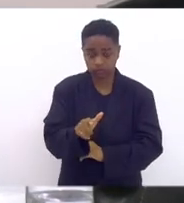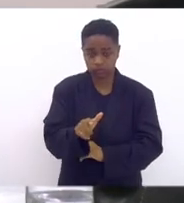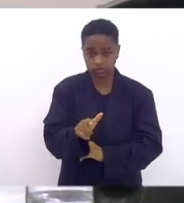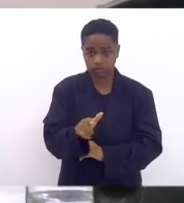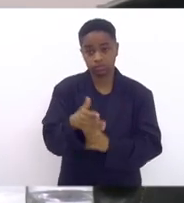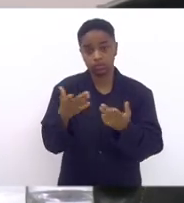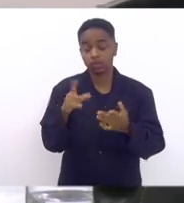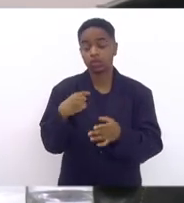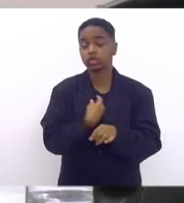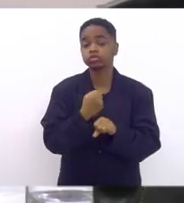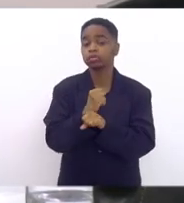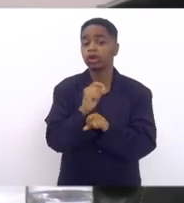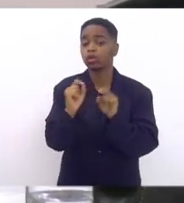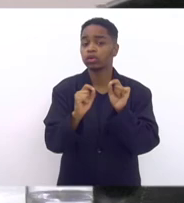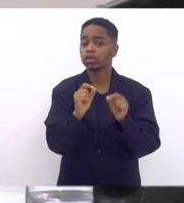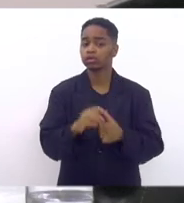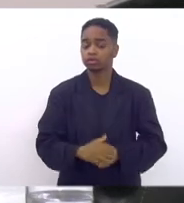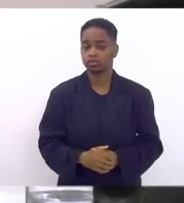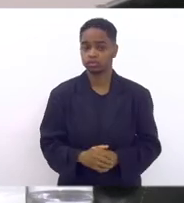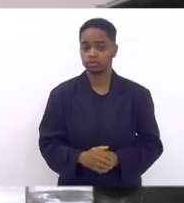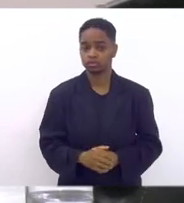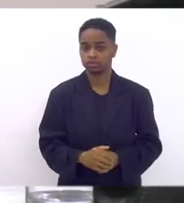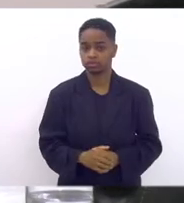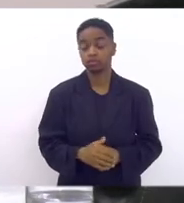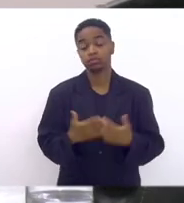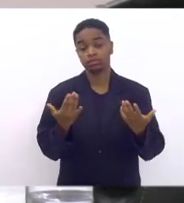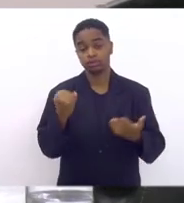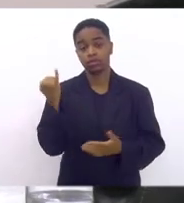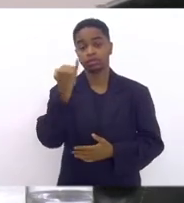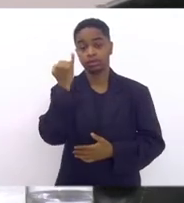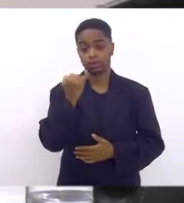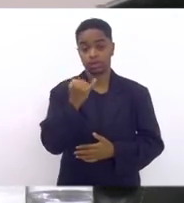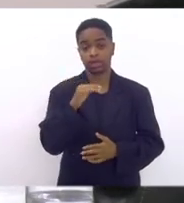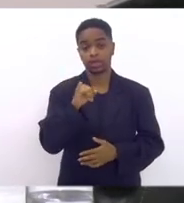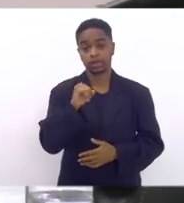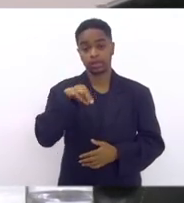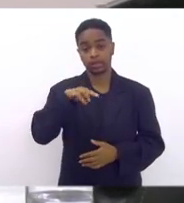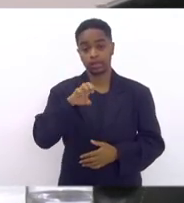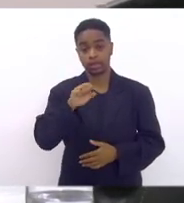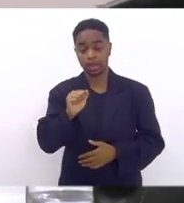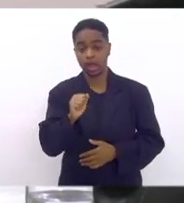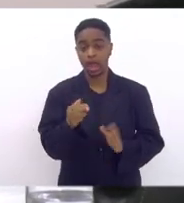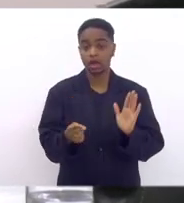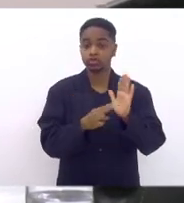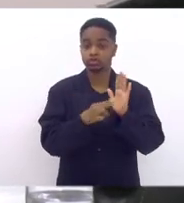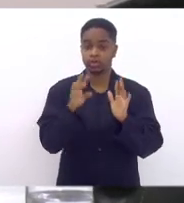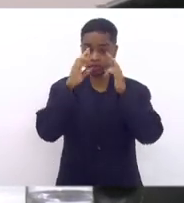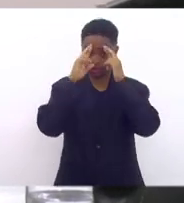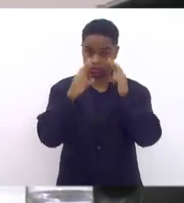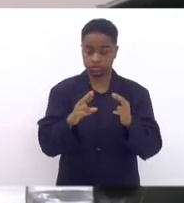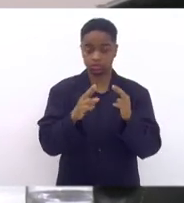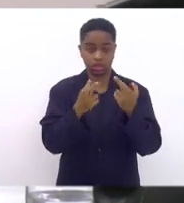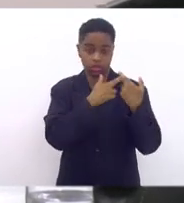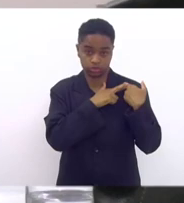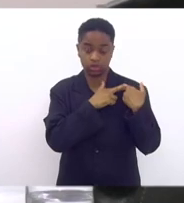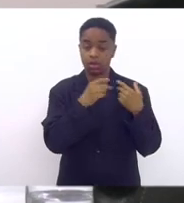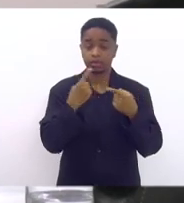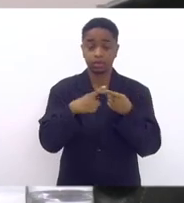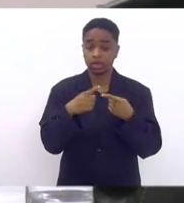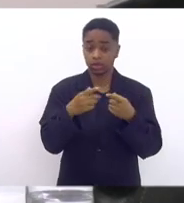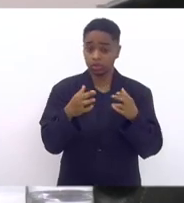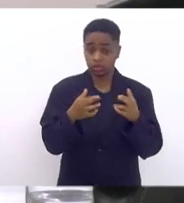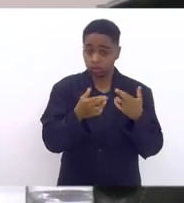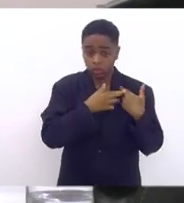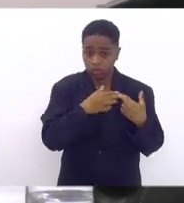Guanabara vamos esperar o quê então é importante que o in Assuma a sua responsab o in não está assumindo com todo respeito que eu tenho a você não tá